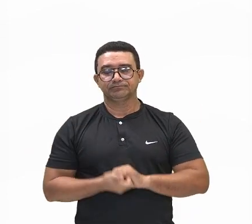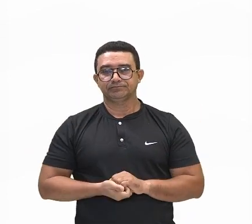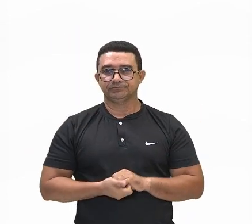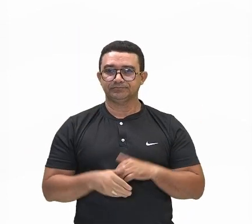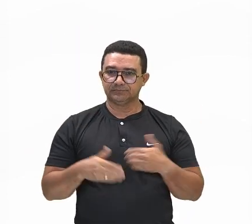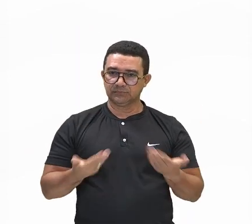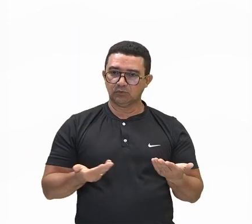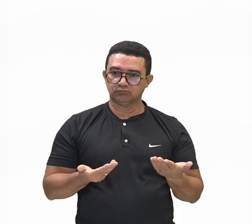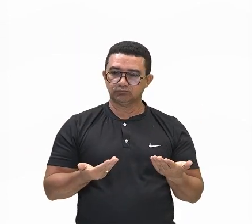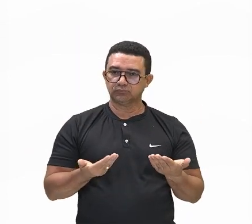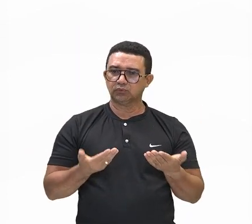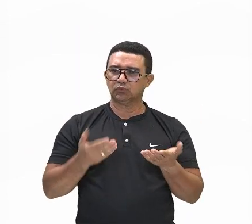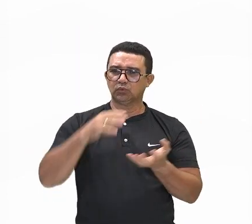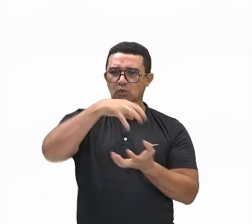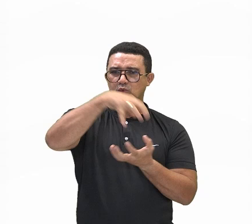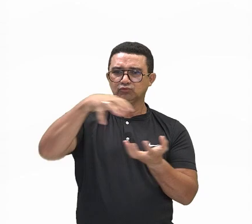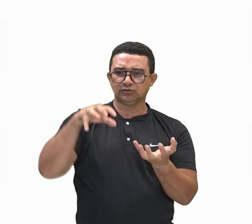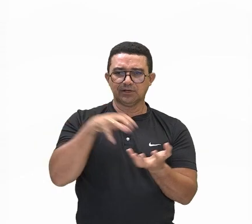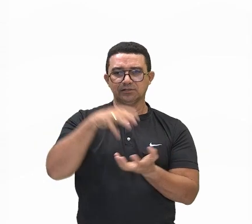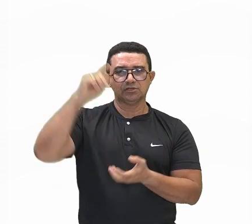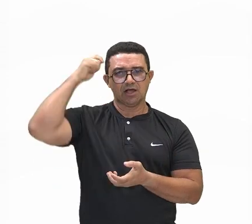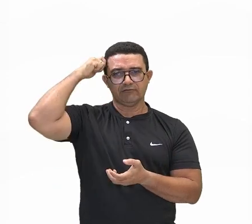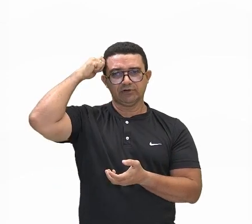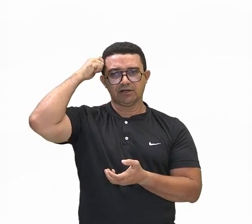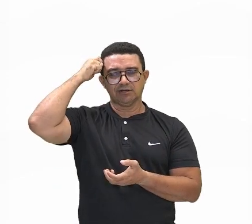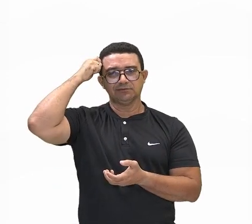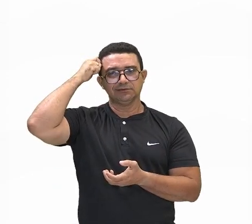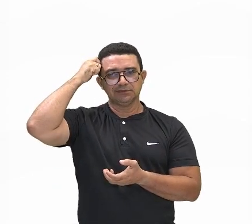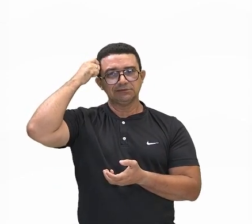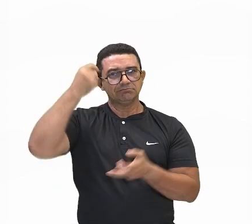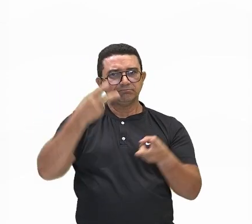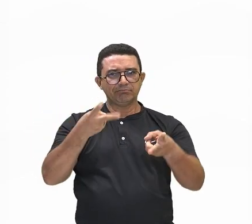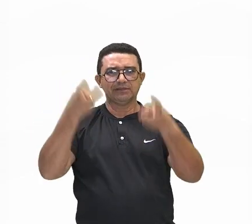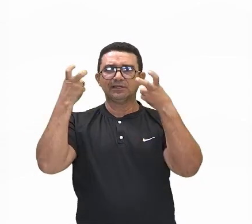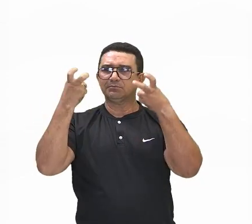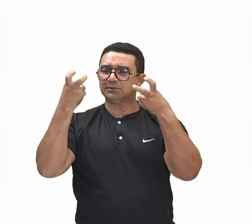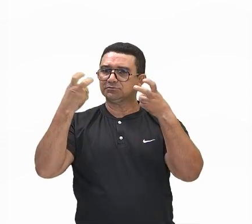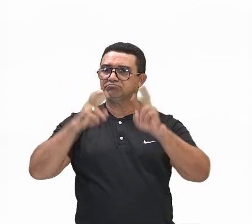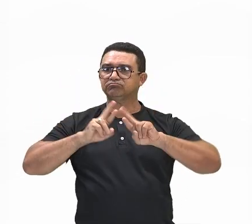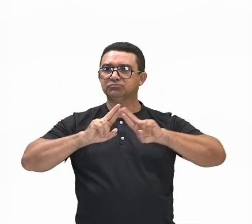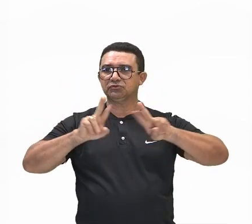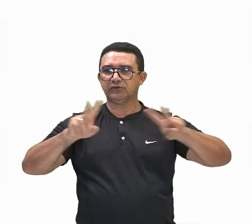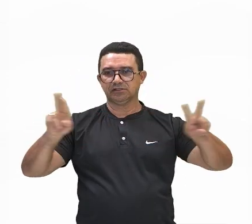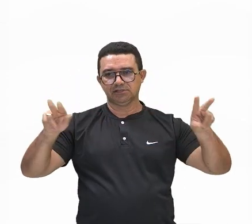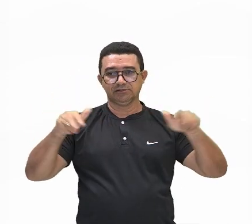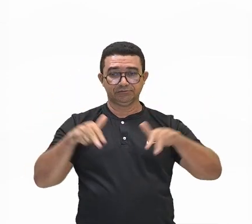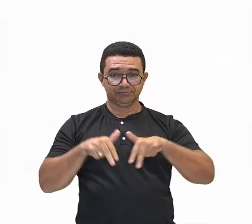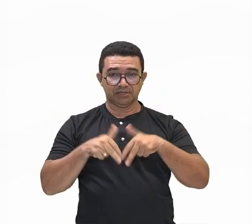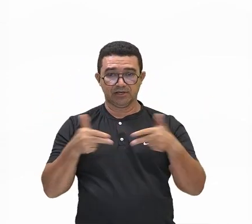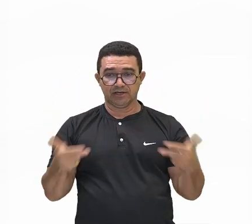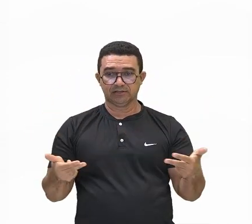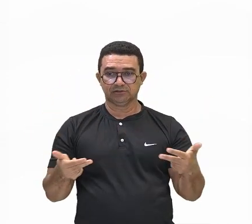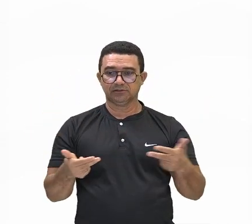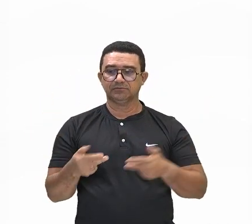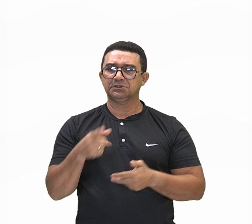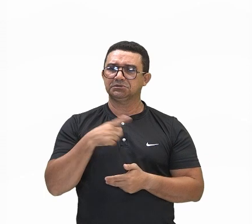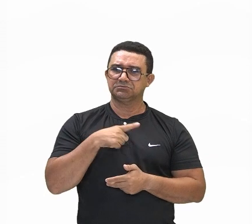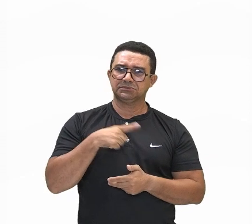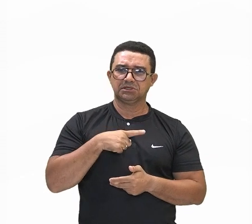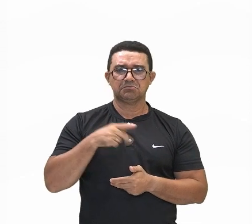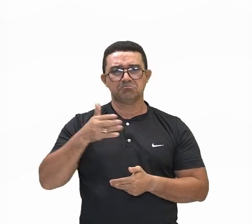acaba sendo um mosaico aí de diversidade étnica e acaba abrigando aí